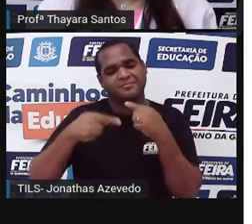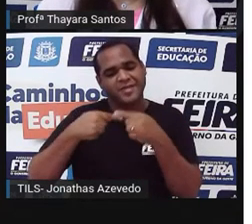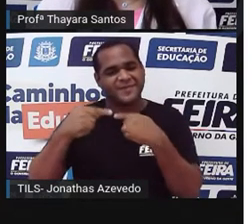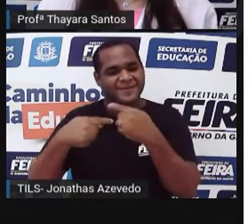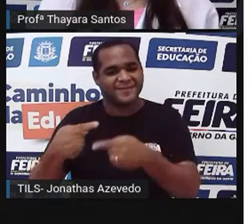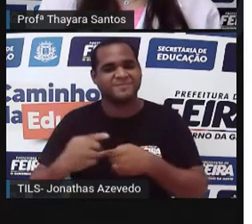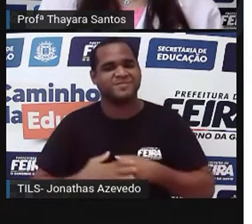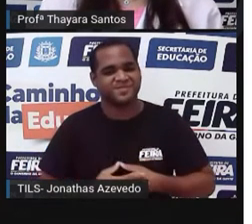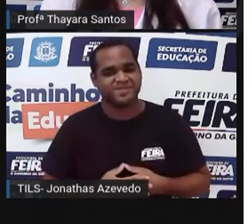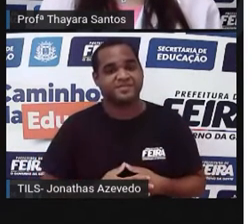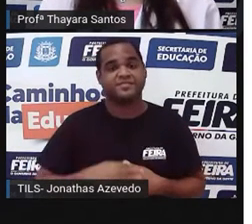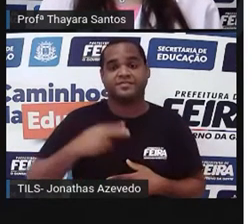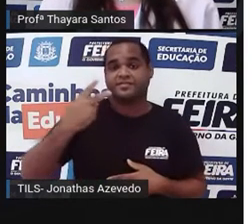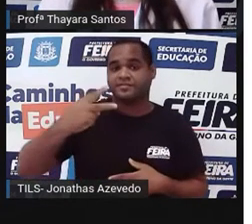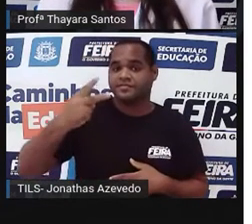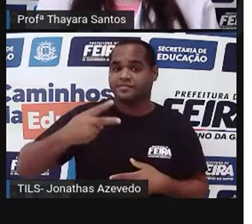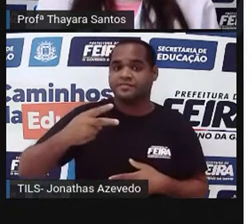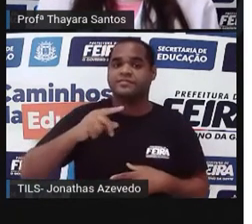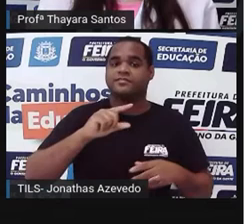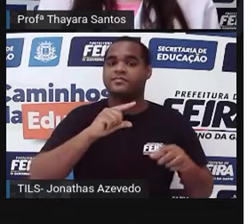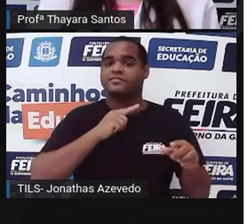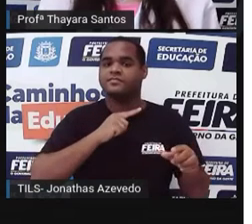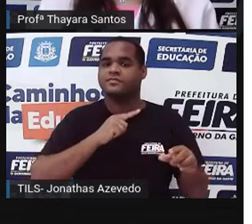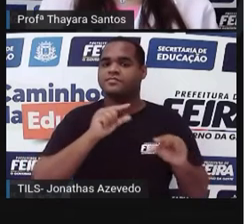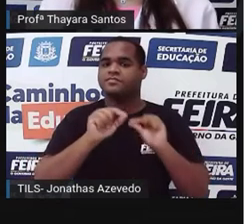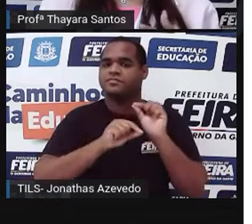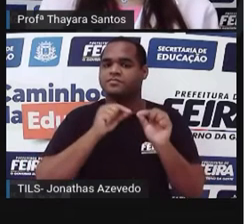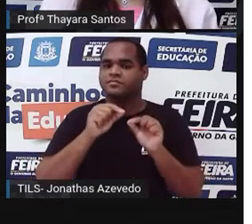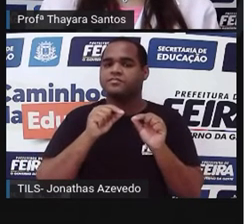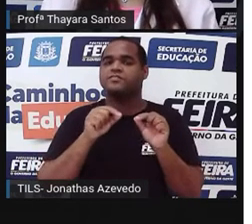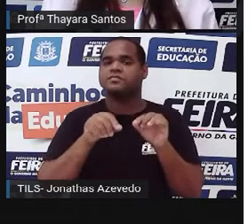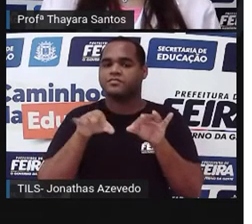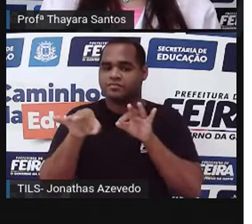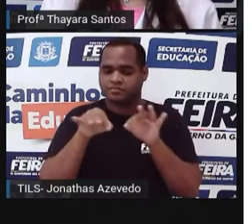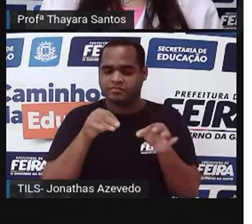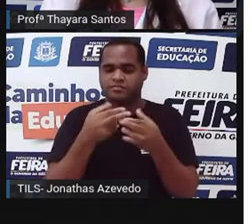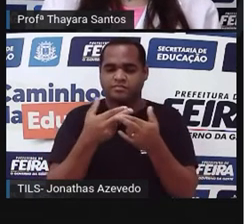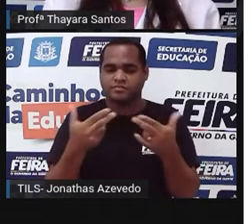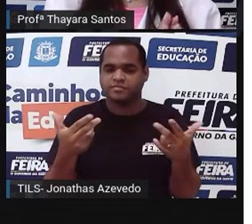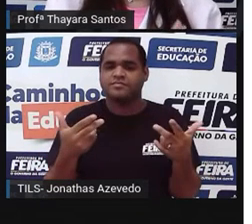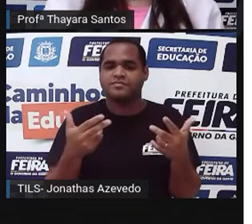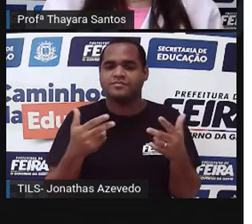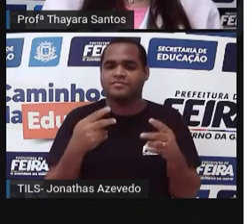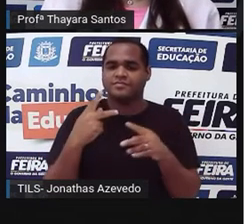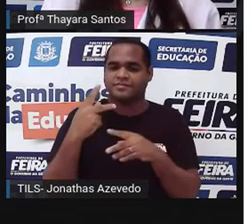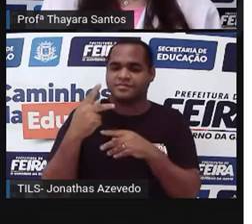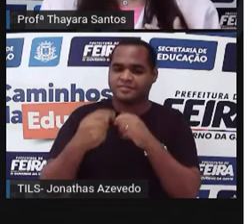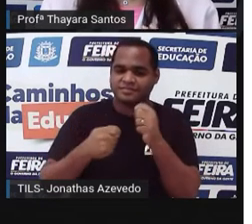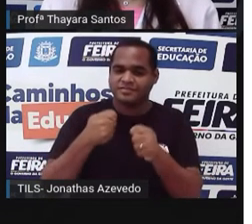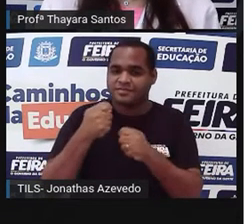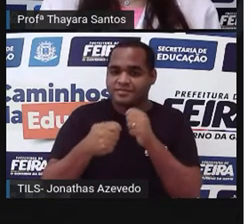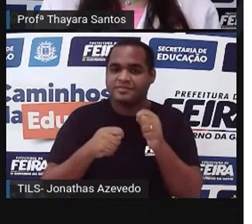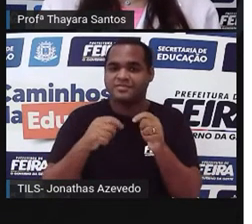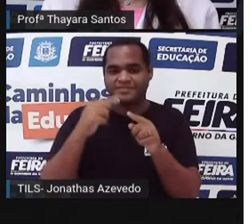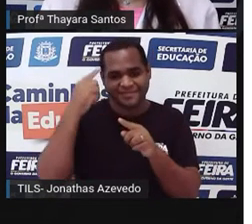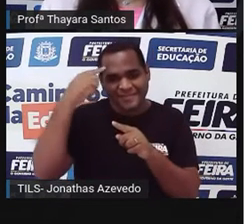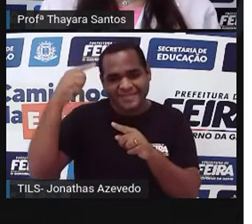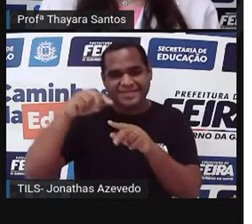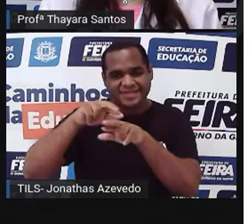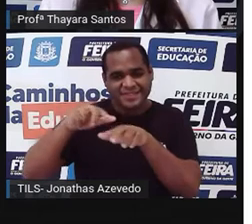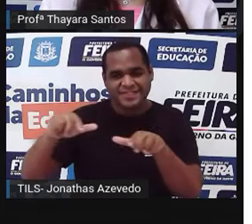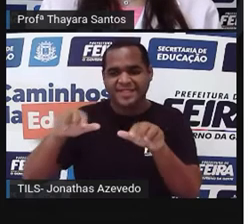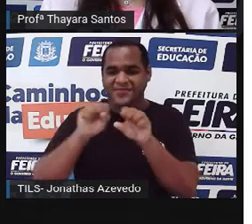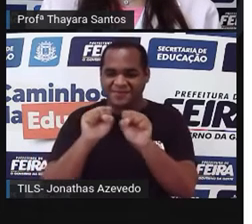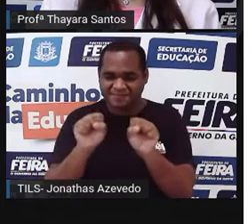A segunda categoria de serviços ecossistêmicos, a gente chama de serviços ecossistêmicos de regulação. Como o nome já está